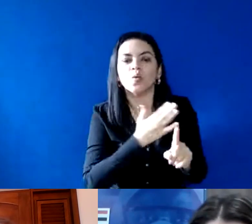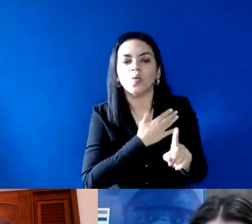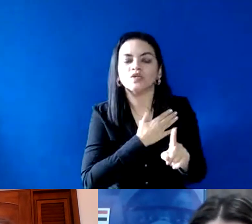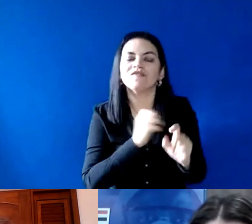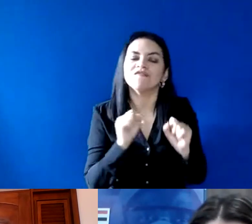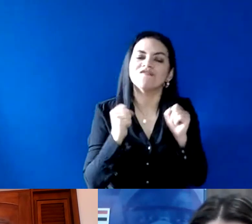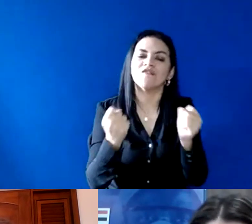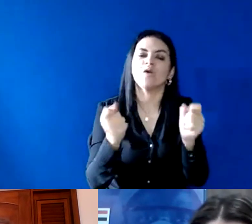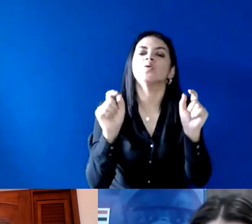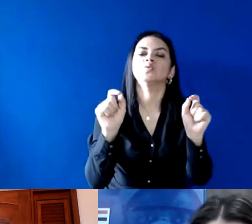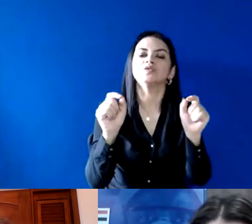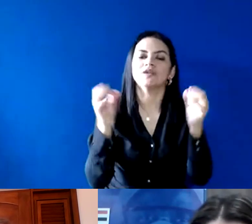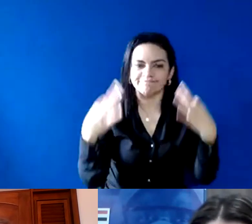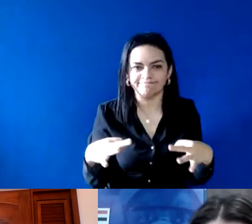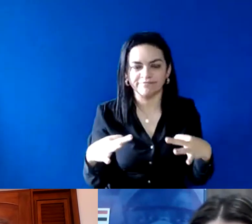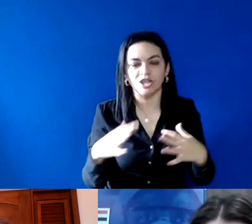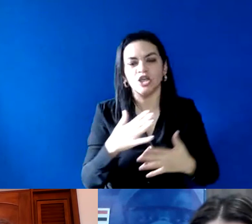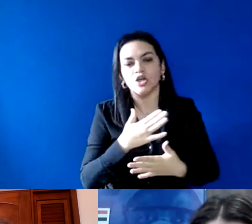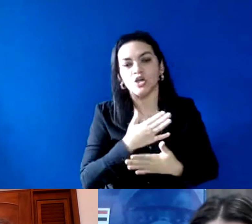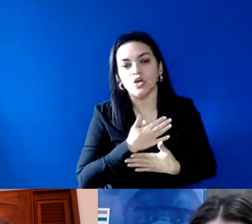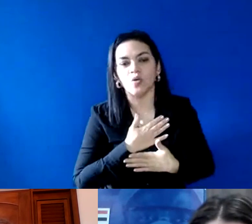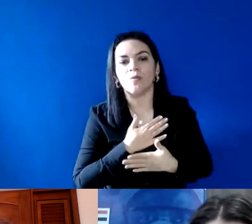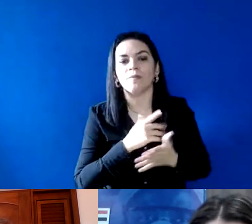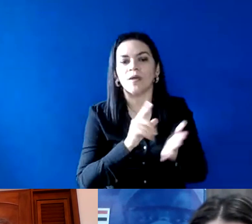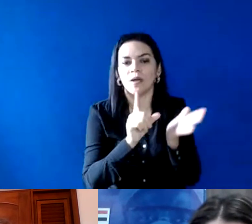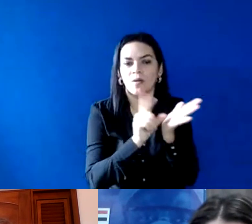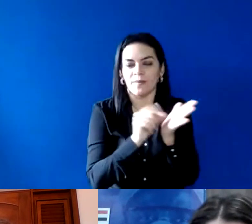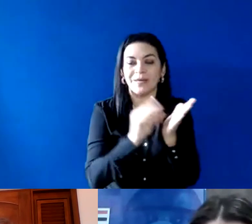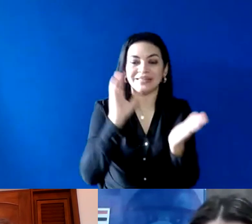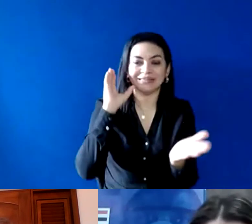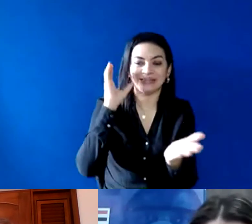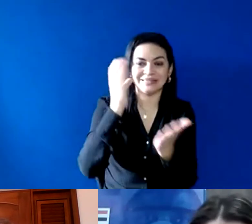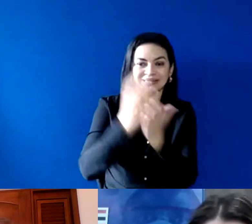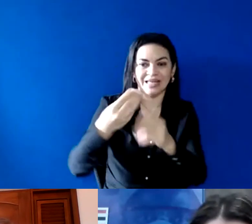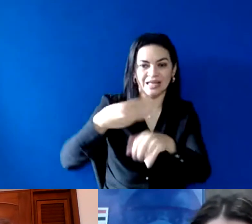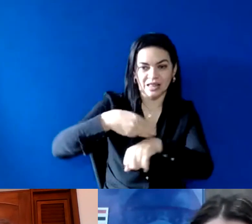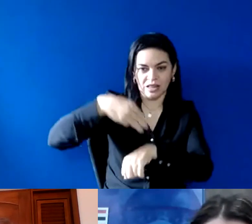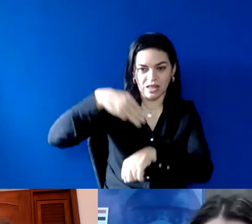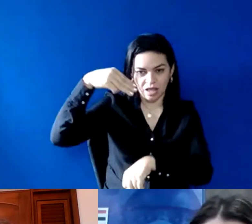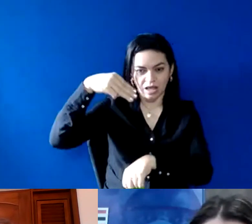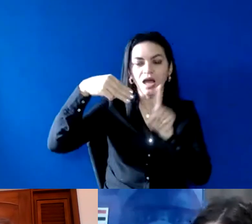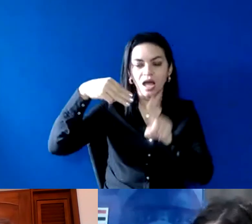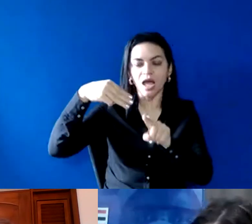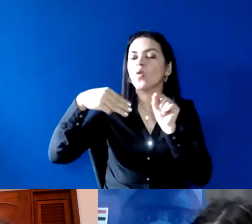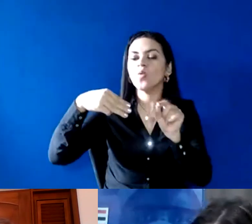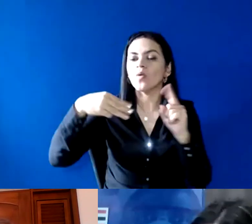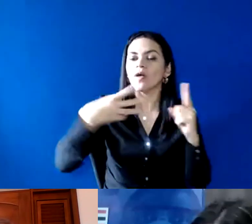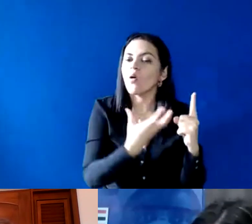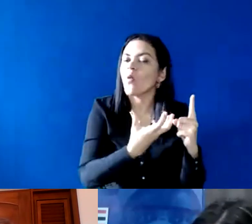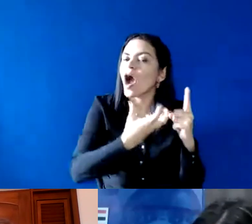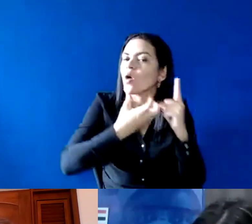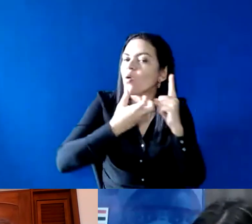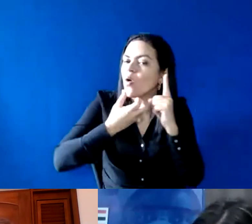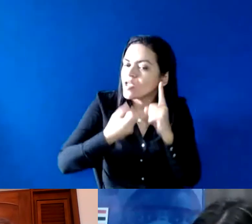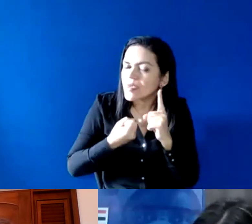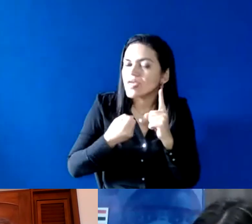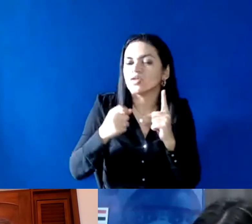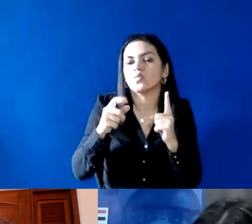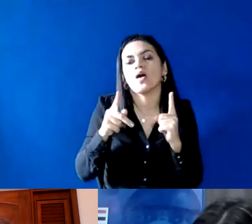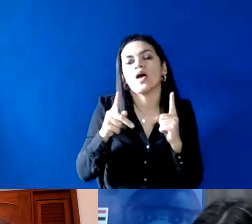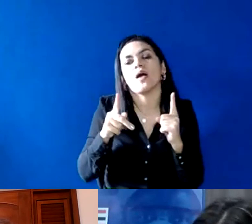reforçar isso. E o meu artigo, minha dissertação de mestrado, foi com acolhimento às